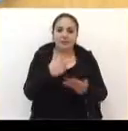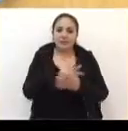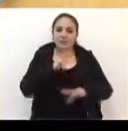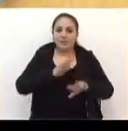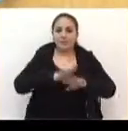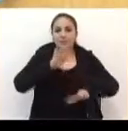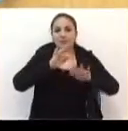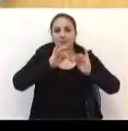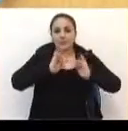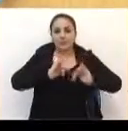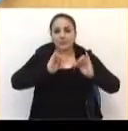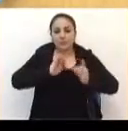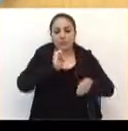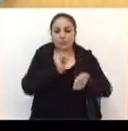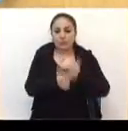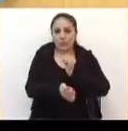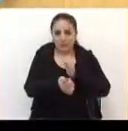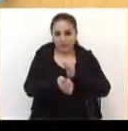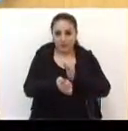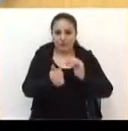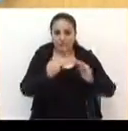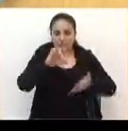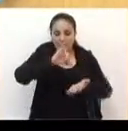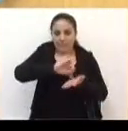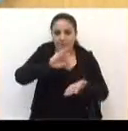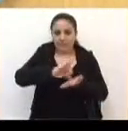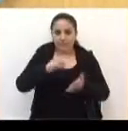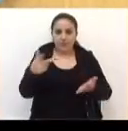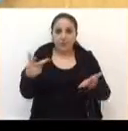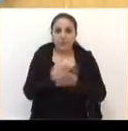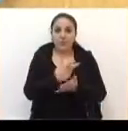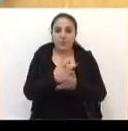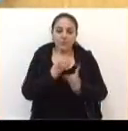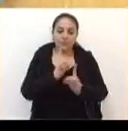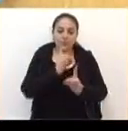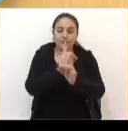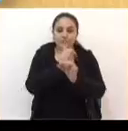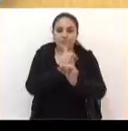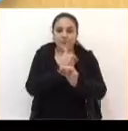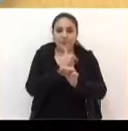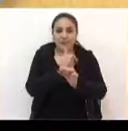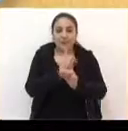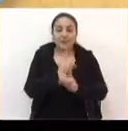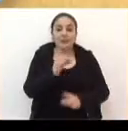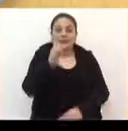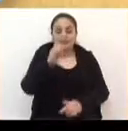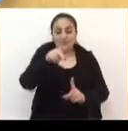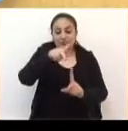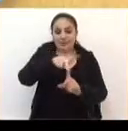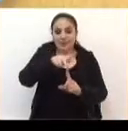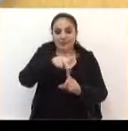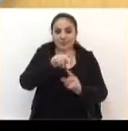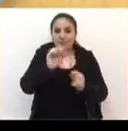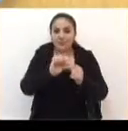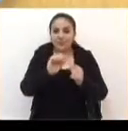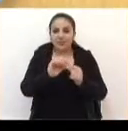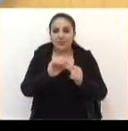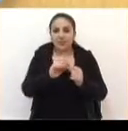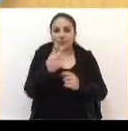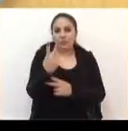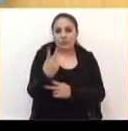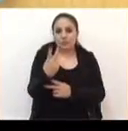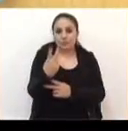uma edição do Esporte na Praça. O encontro será realizado no Parque da Gari, onde serão oferecidas